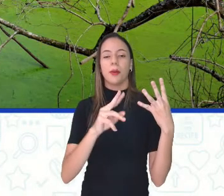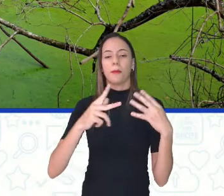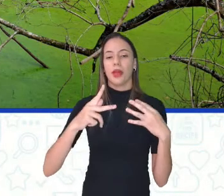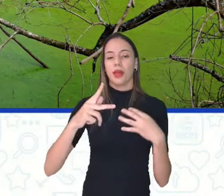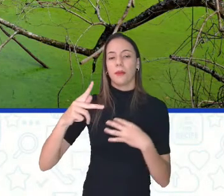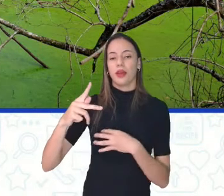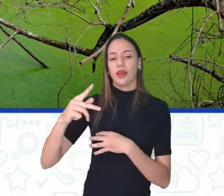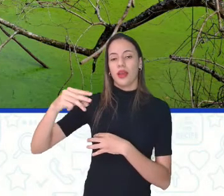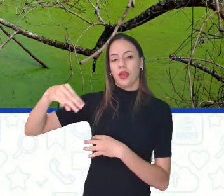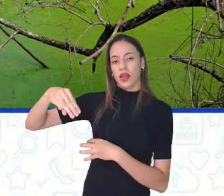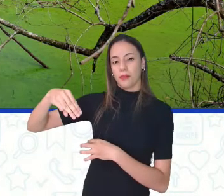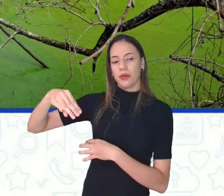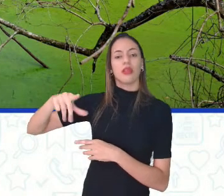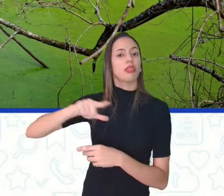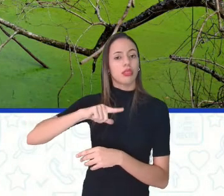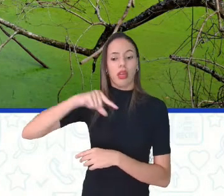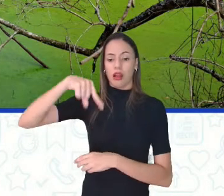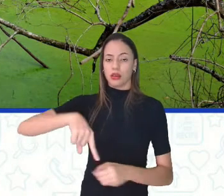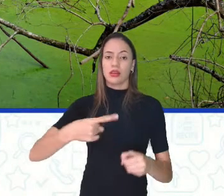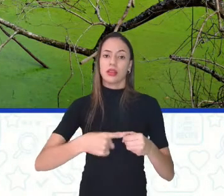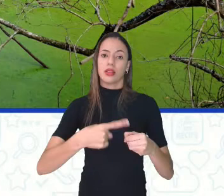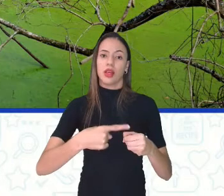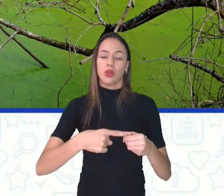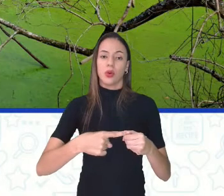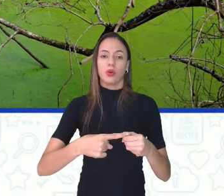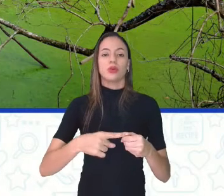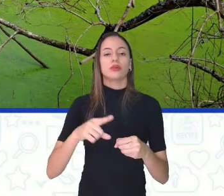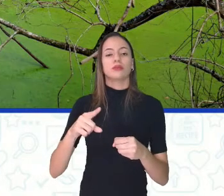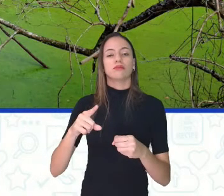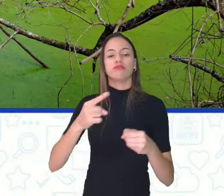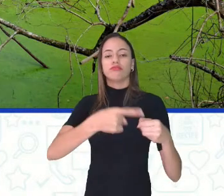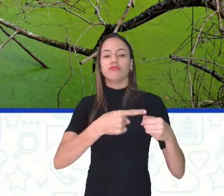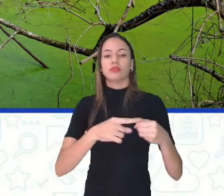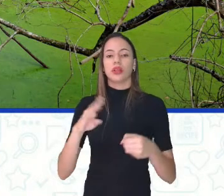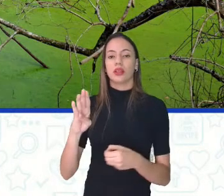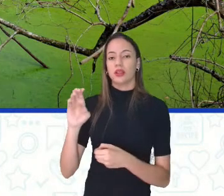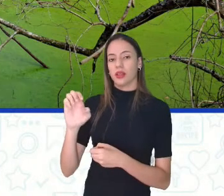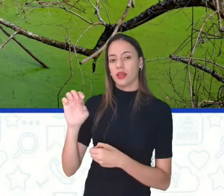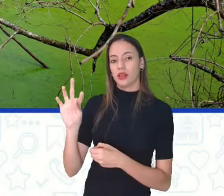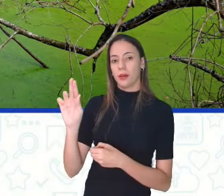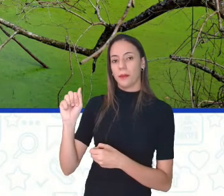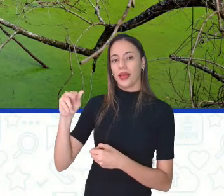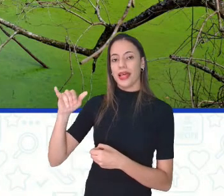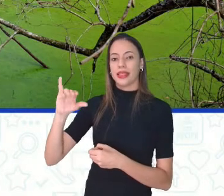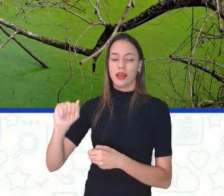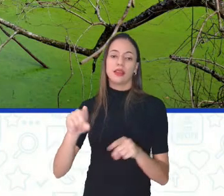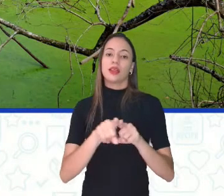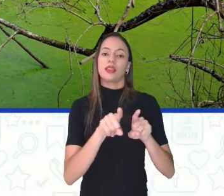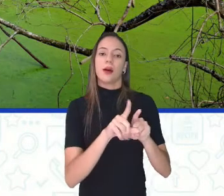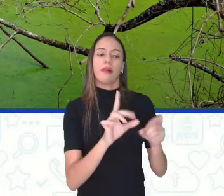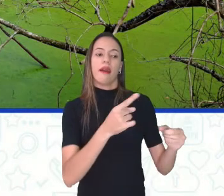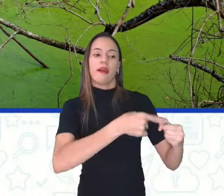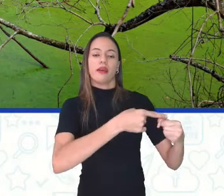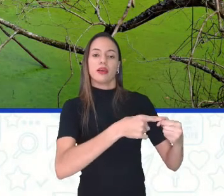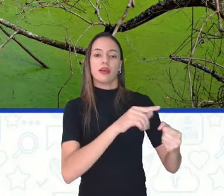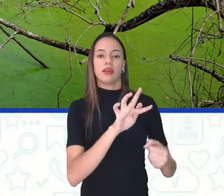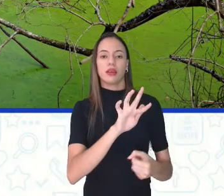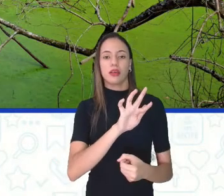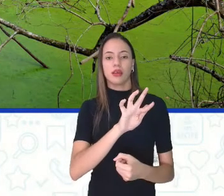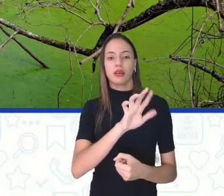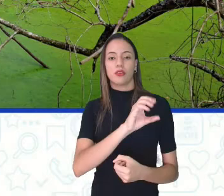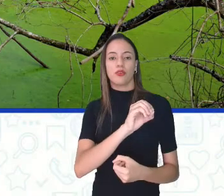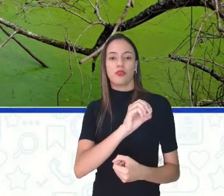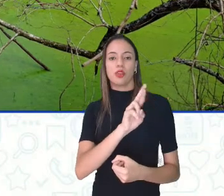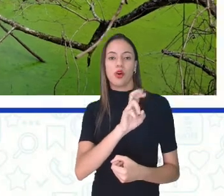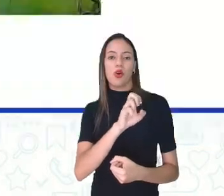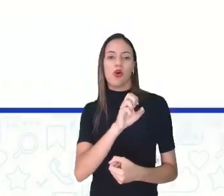Tem uma RPPN, inclusive, aqui no interior de Pernambuco, em Betânia. Ela pega parte de Betânia, parte de Floresta. Já fui lá, a RPPN Maurício